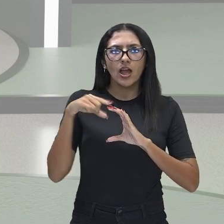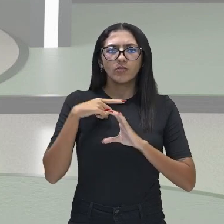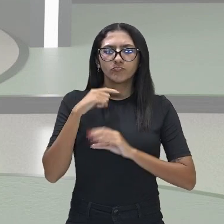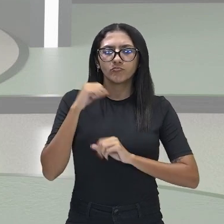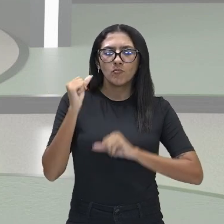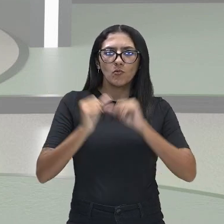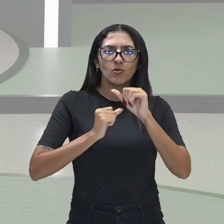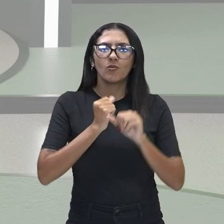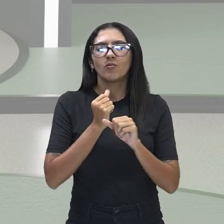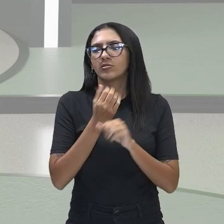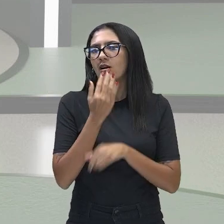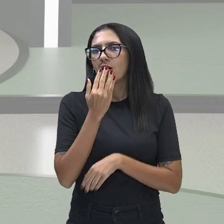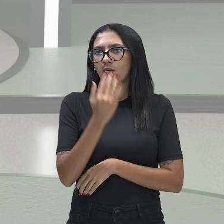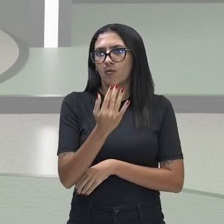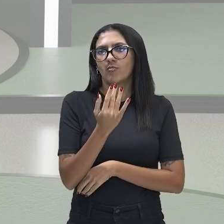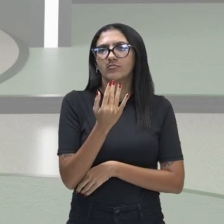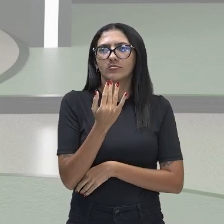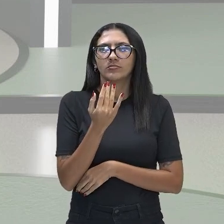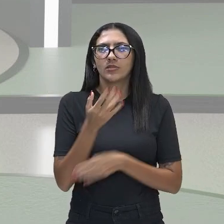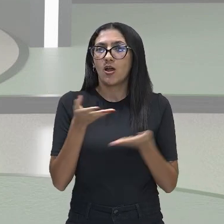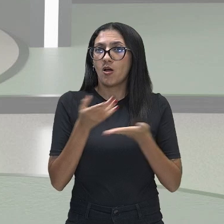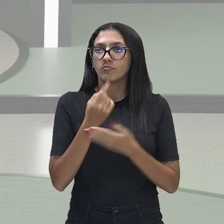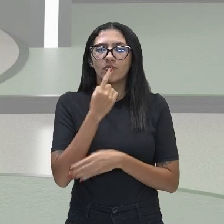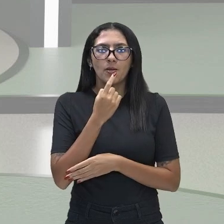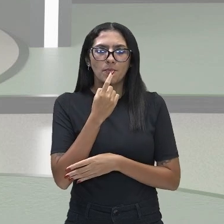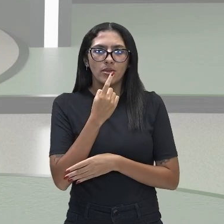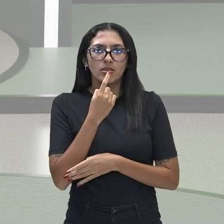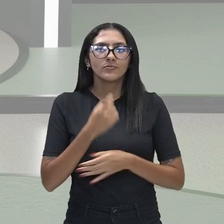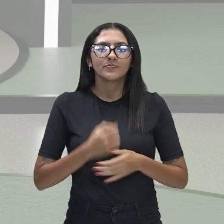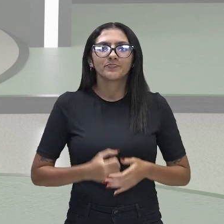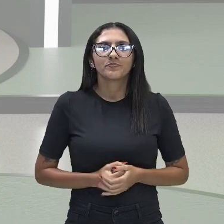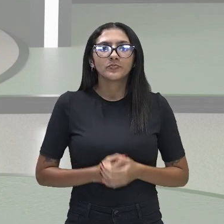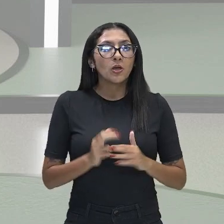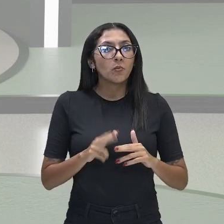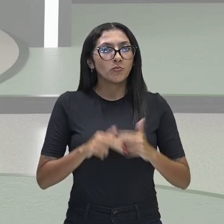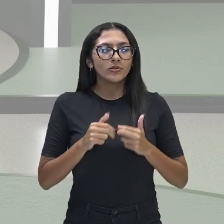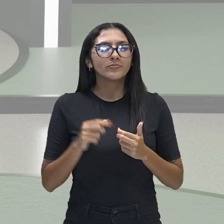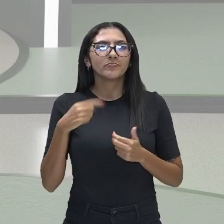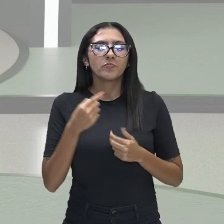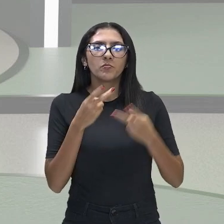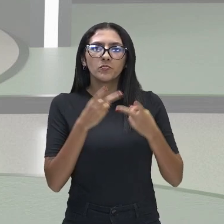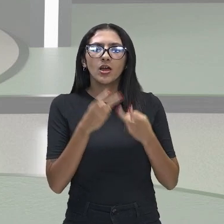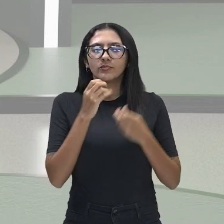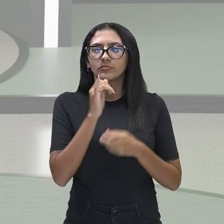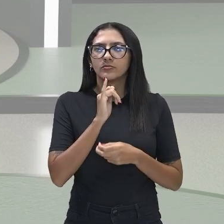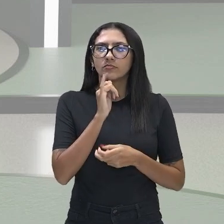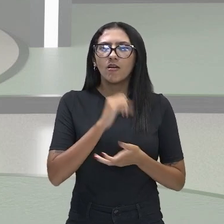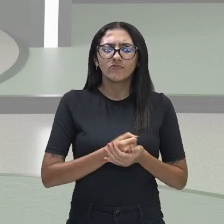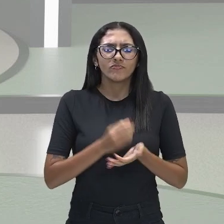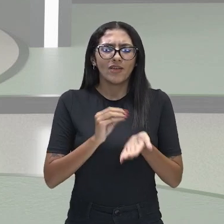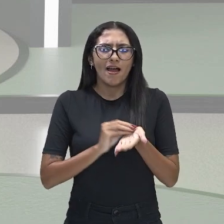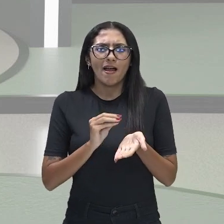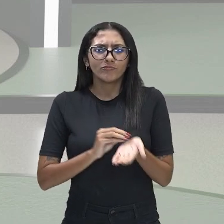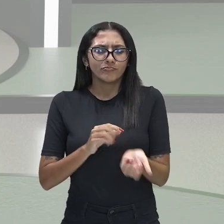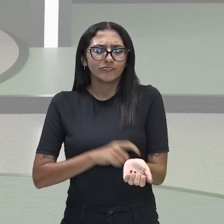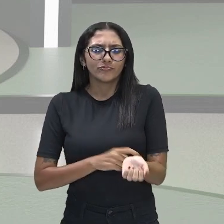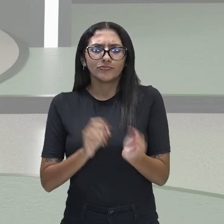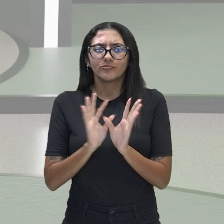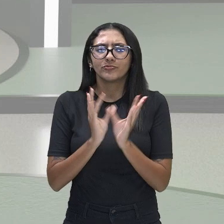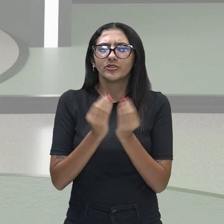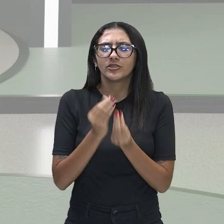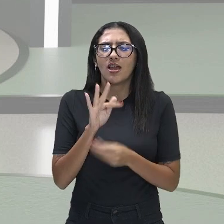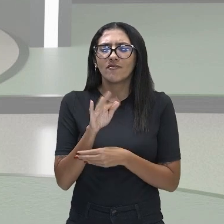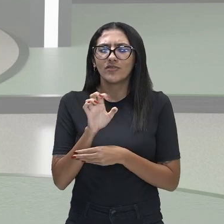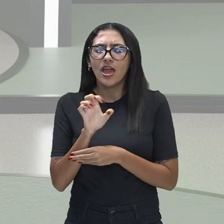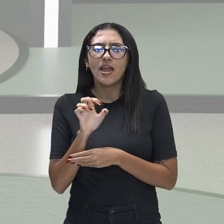esse tom avermelhado. Por isso que quando nós estamos com deficiência de ferro, se diz que nós estamos